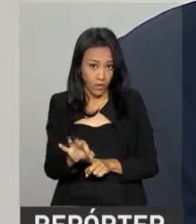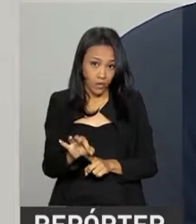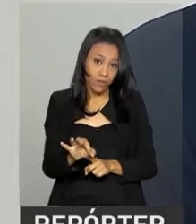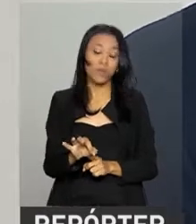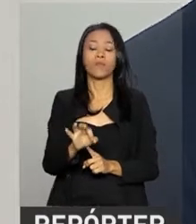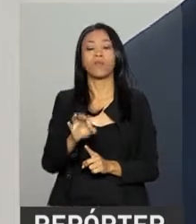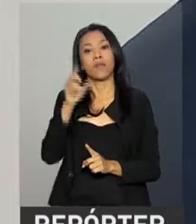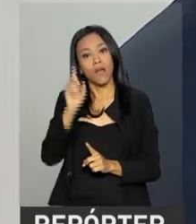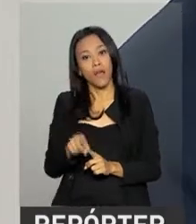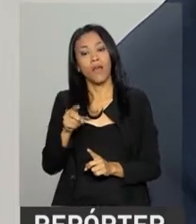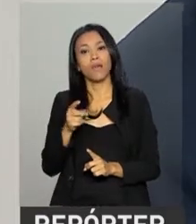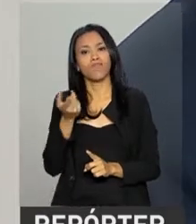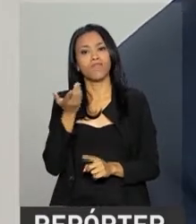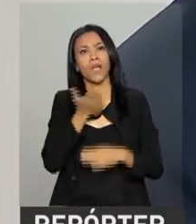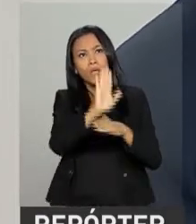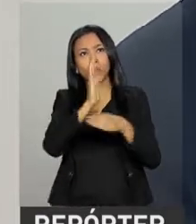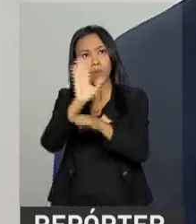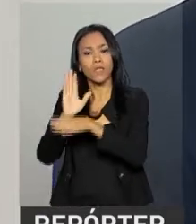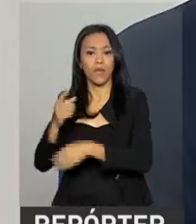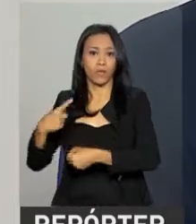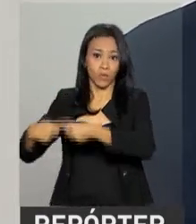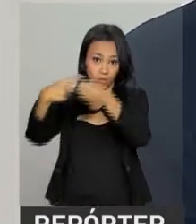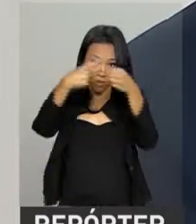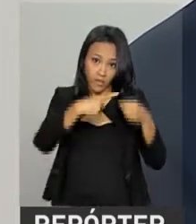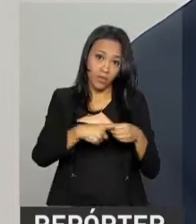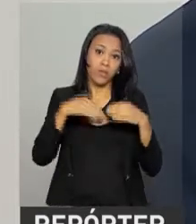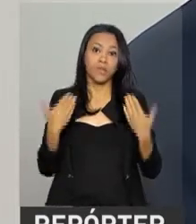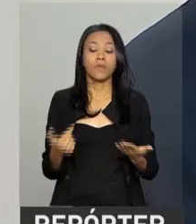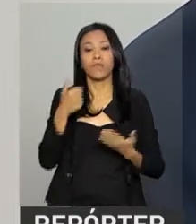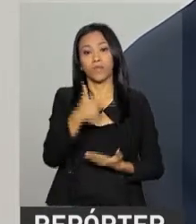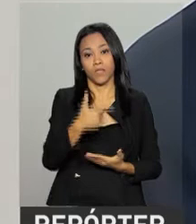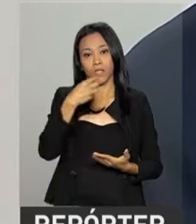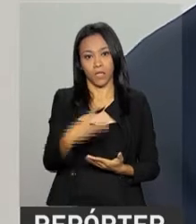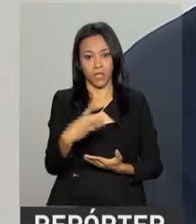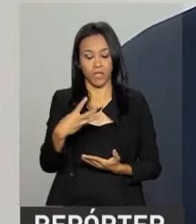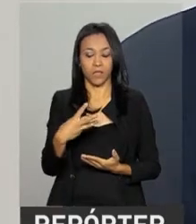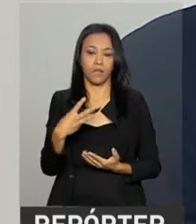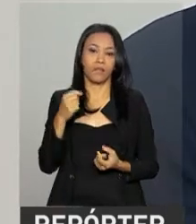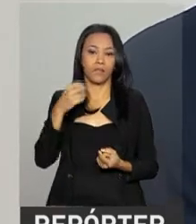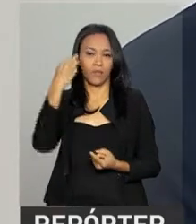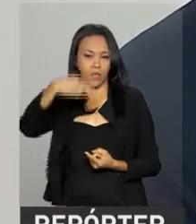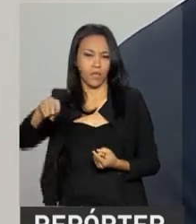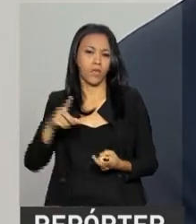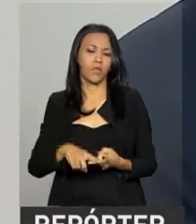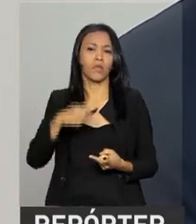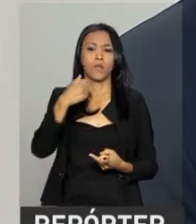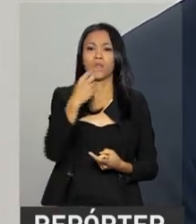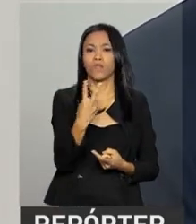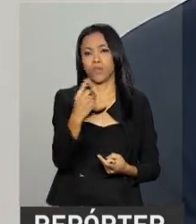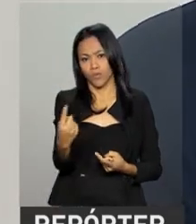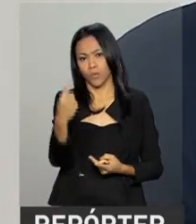para os municípios impactados são 23 municípios do maranhão 21 do rio de janeiro